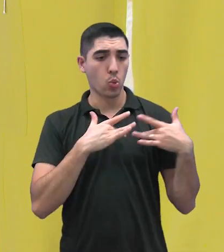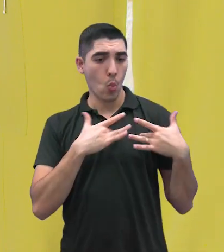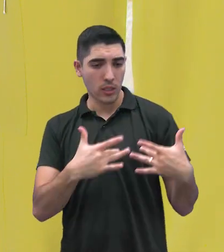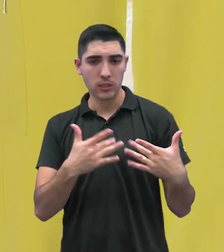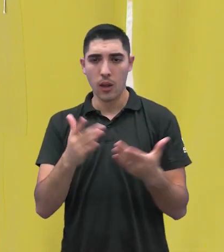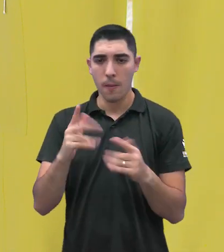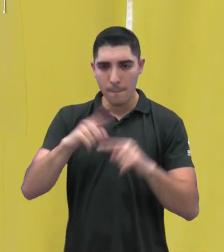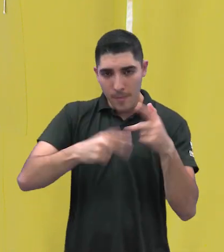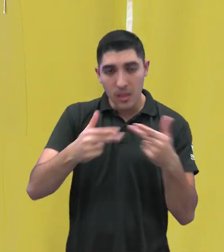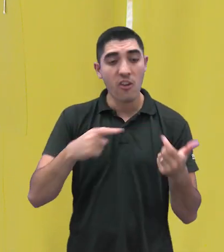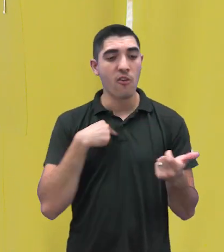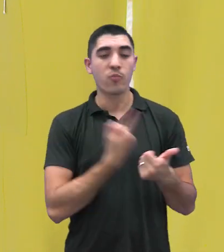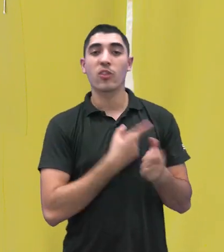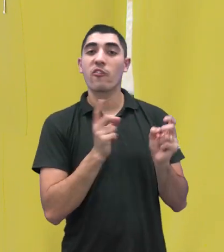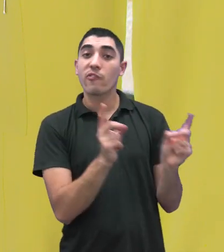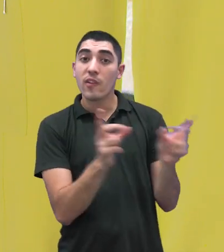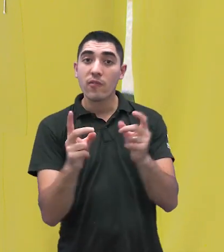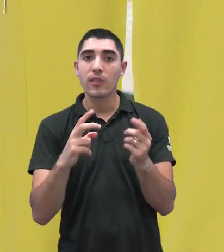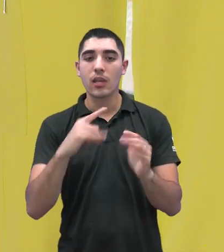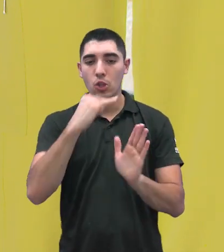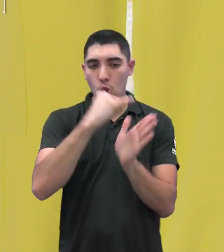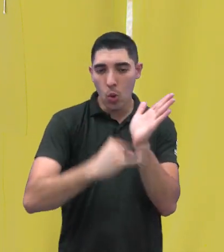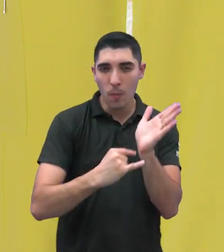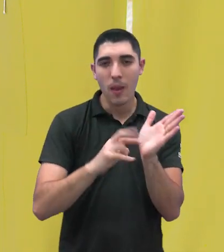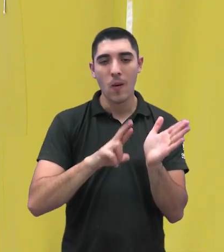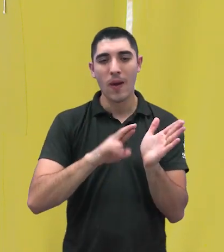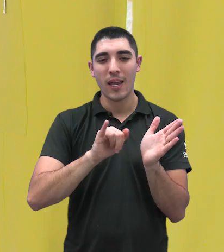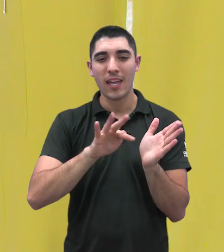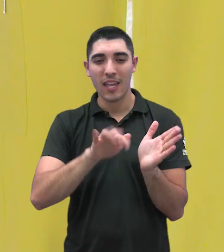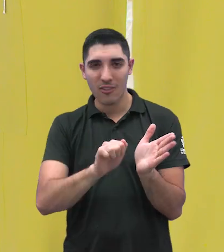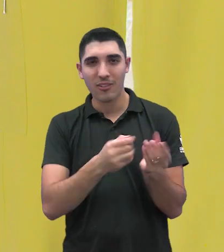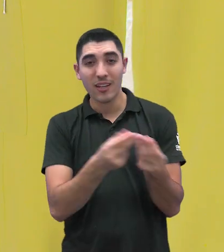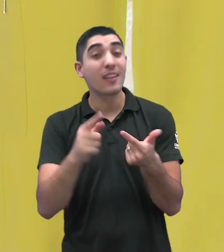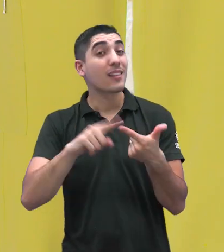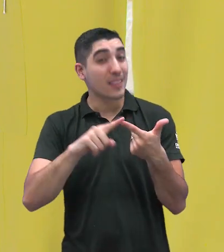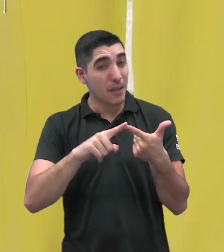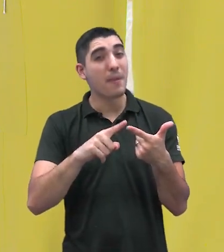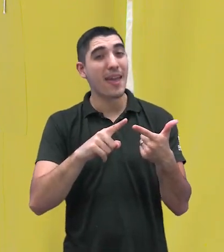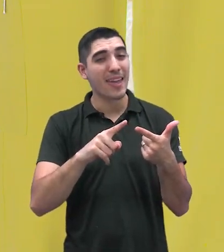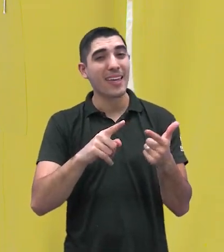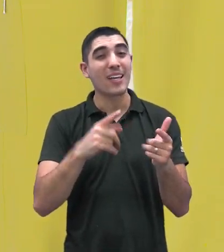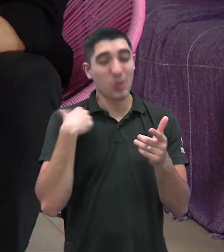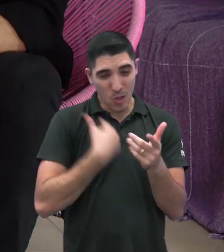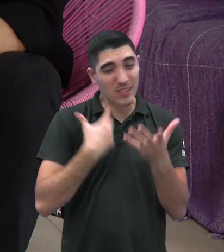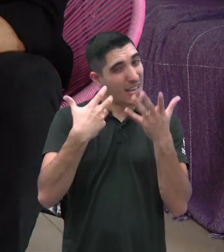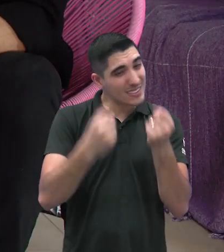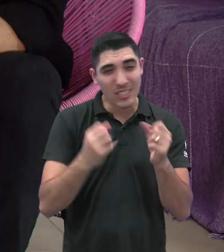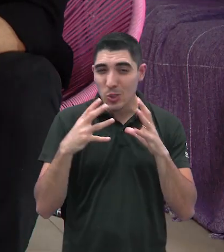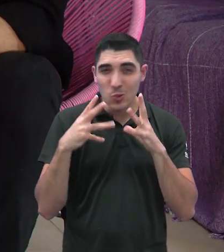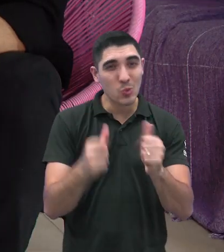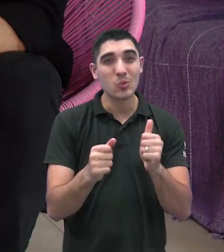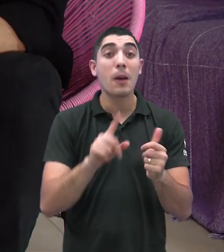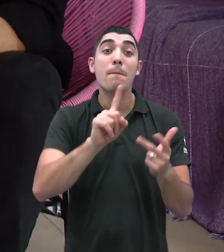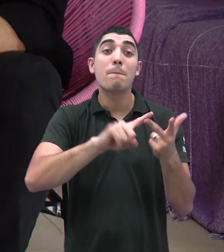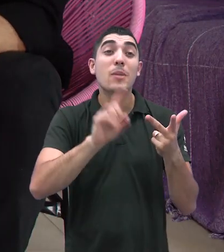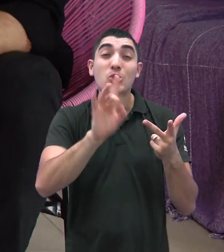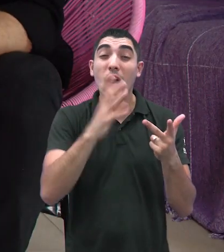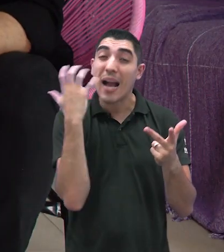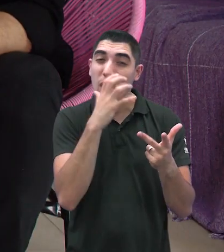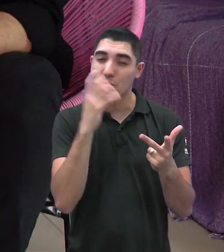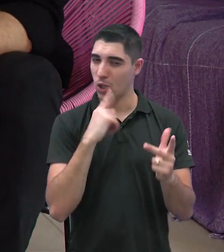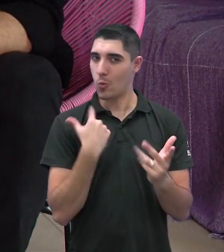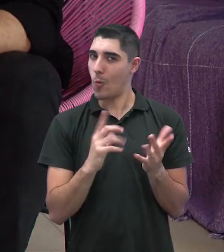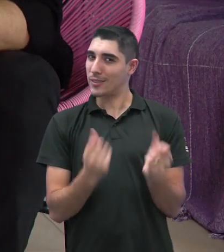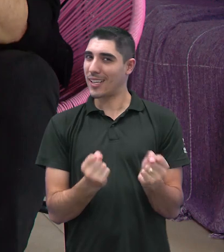para o Bazar, a gente vende rifas, a gente aceita doação, a gente aceita tudo. Até vale transporte. A gente aceita tudo, menos cachorro.